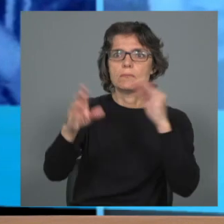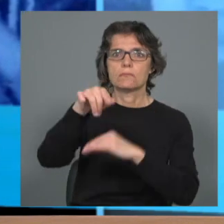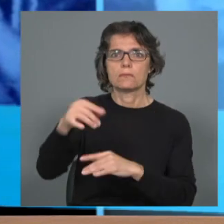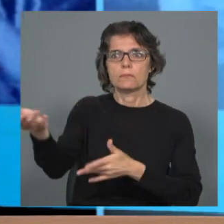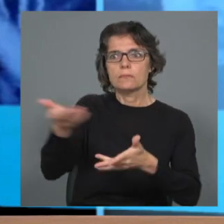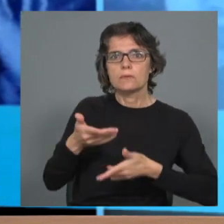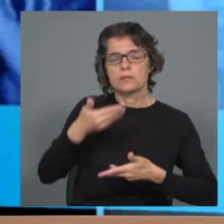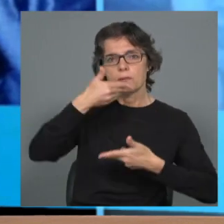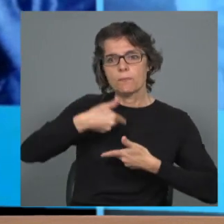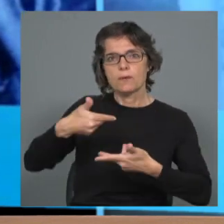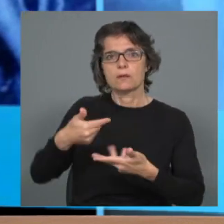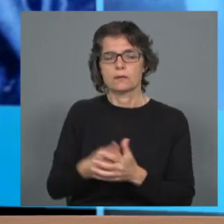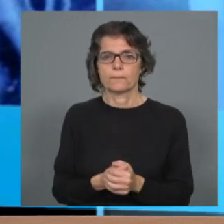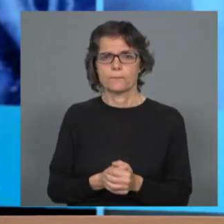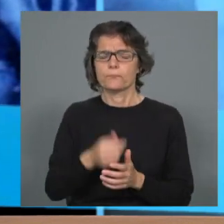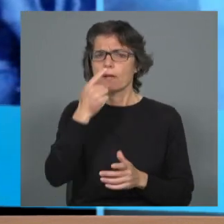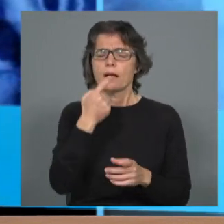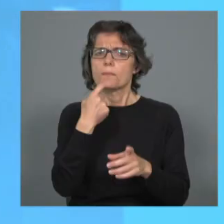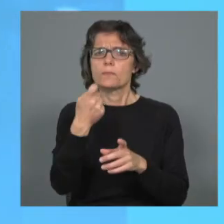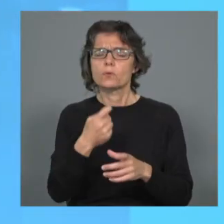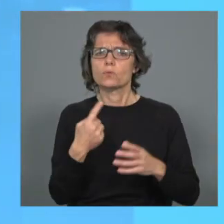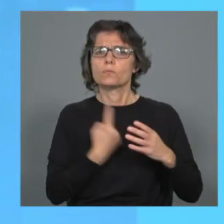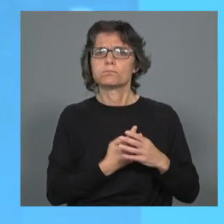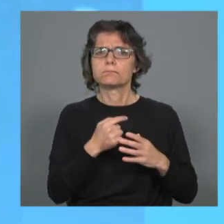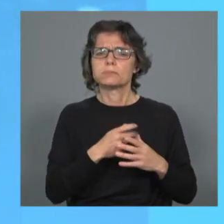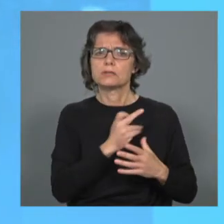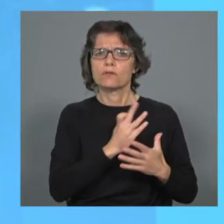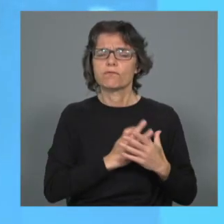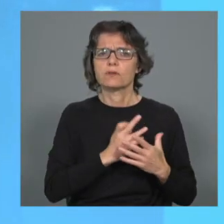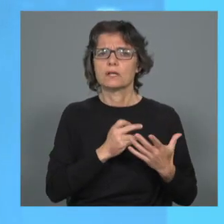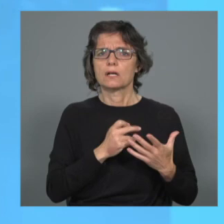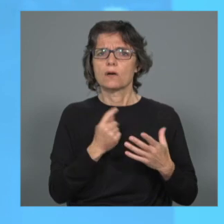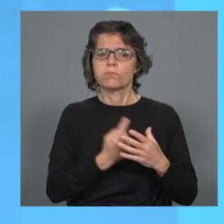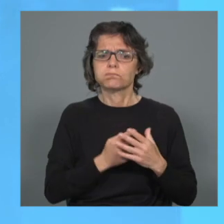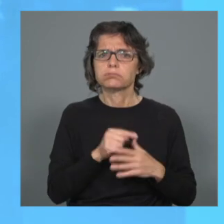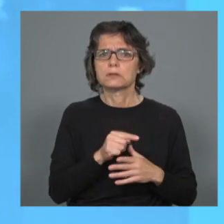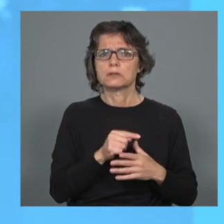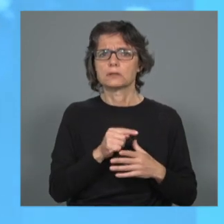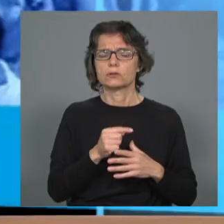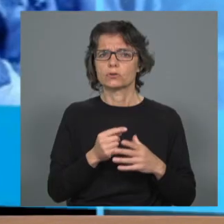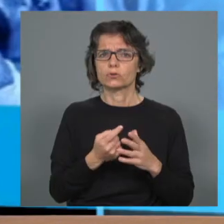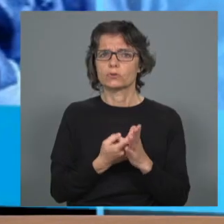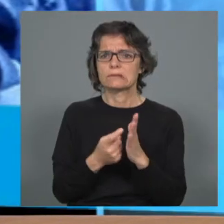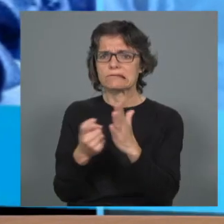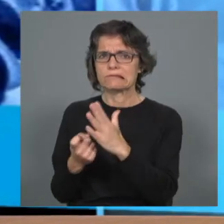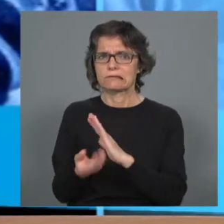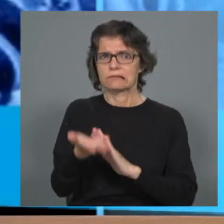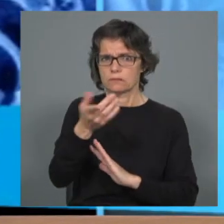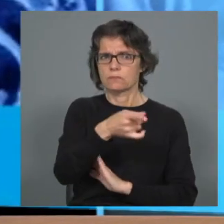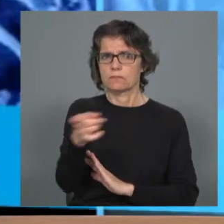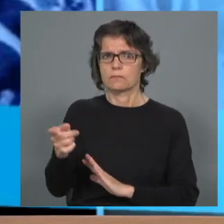mais necessidades. O isolamento criou novas necessidades também neste âmbito? O isolamento criou novas